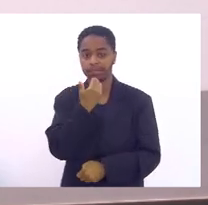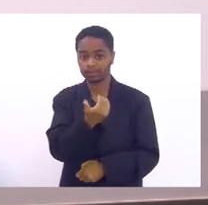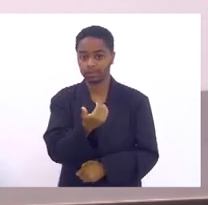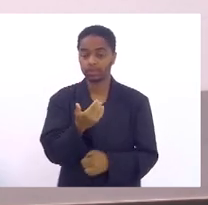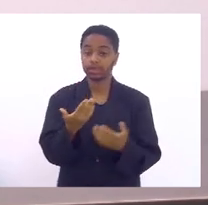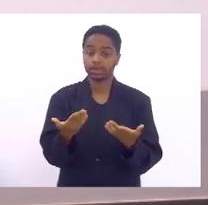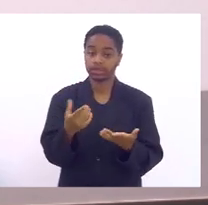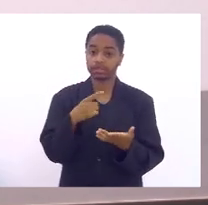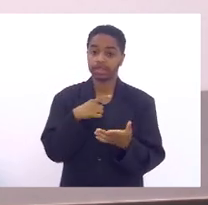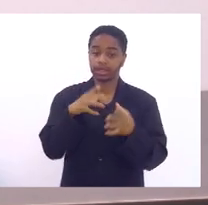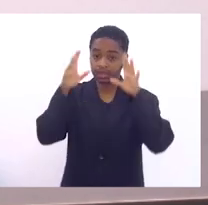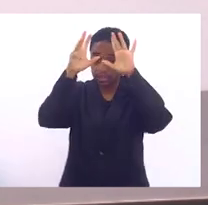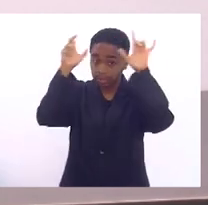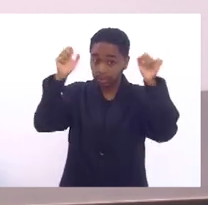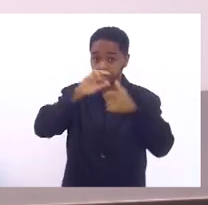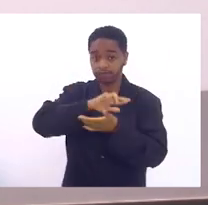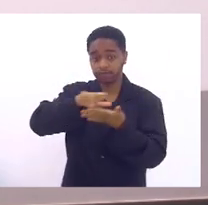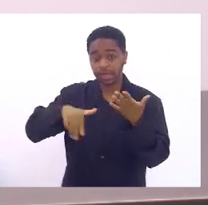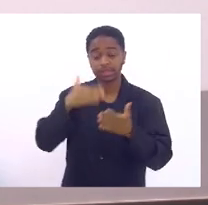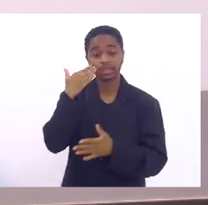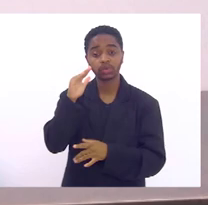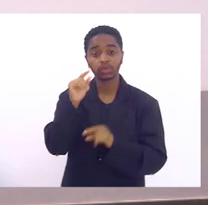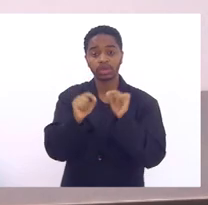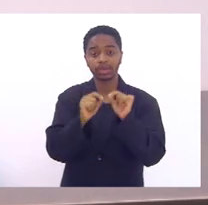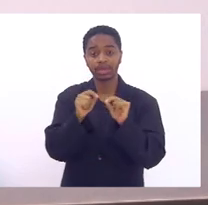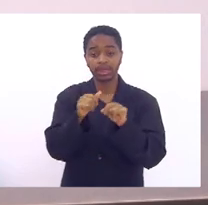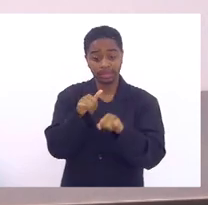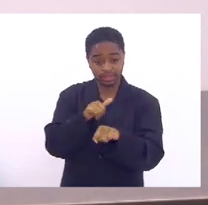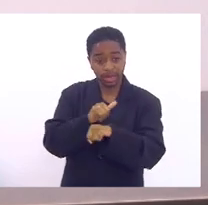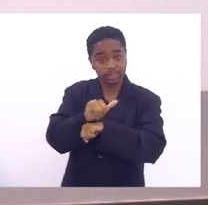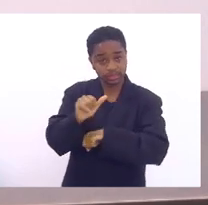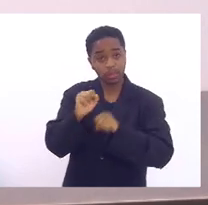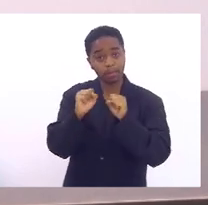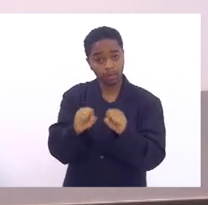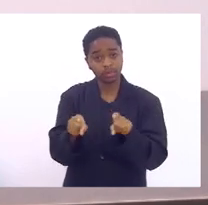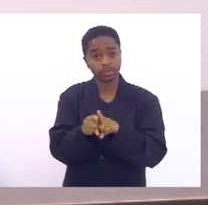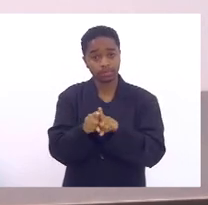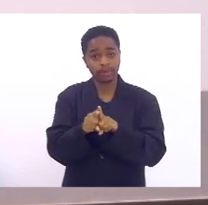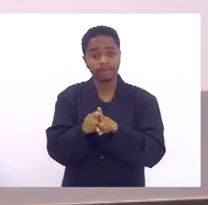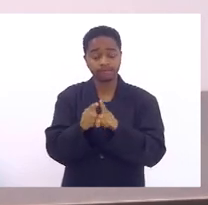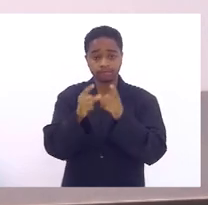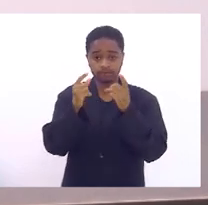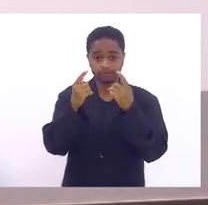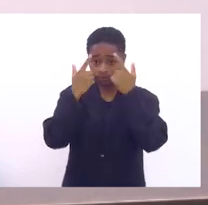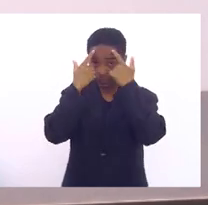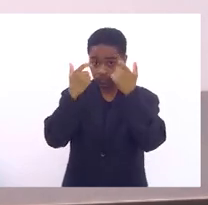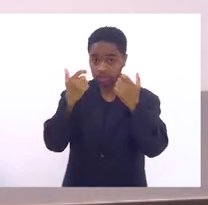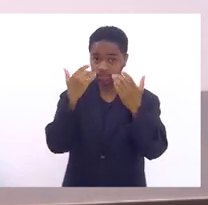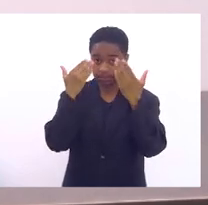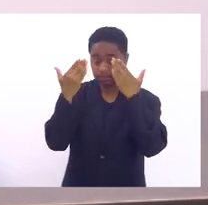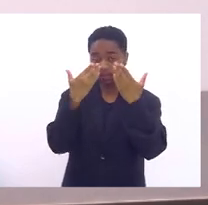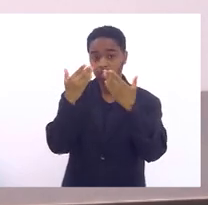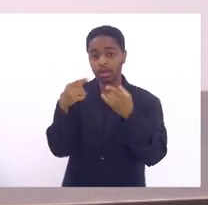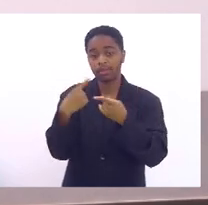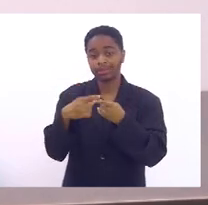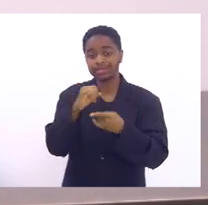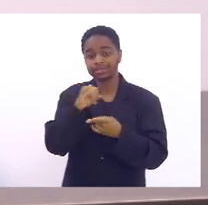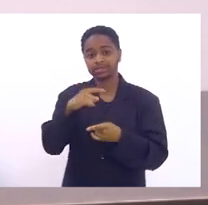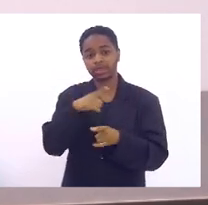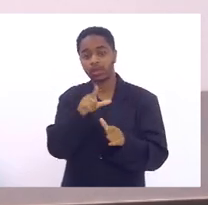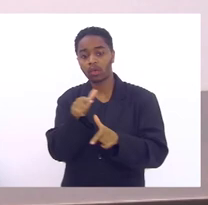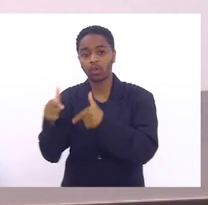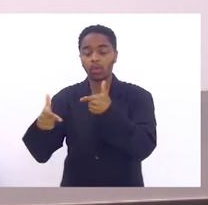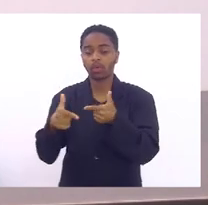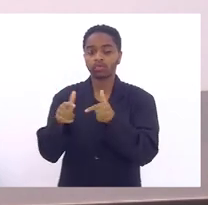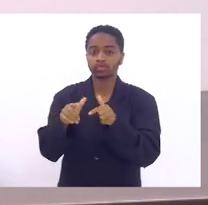inclusive vários tribunais vem entendendo que a traição no relacionamento pode ser uma forma de violência psicológica né se ela for rotineira se ela vi acompanhada de outras falas